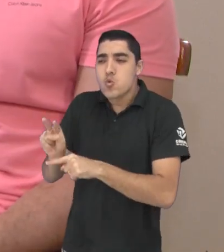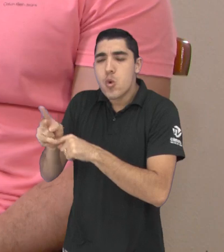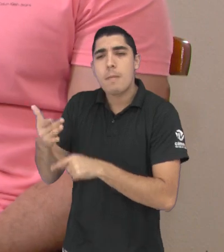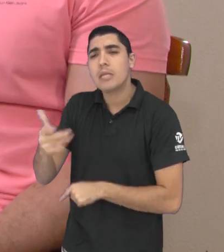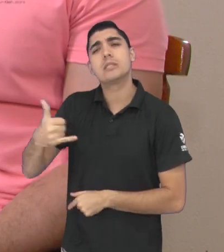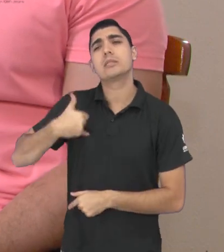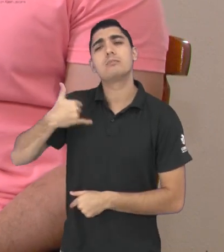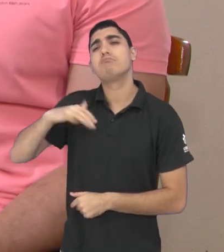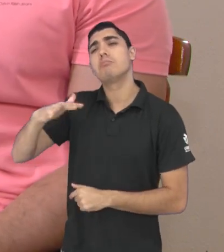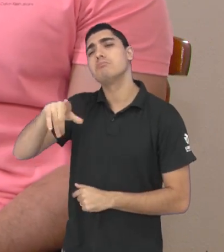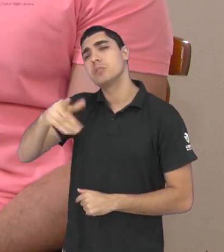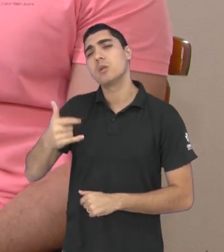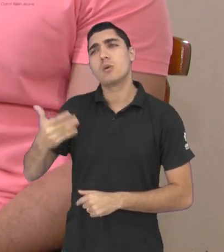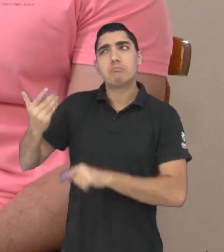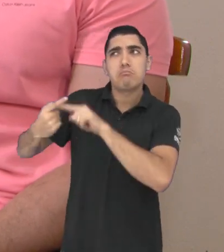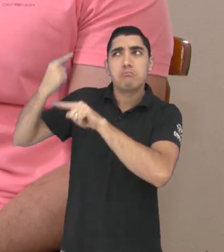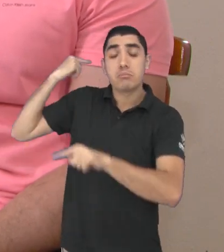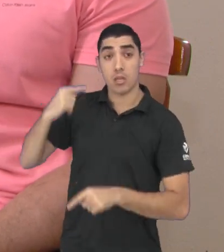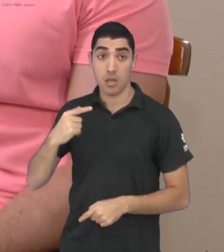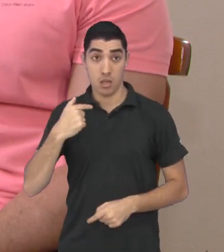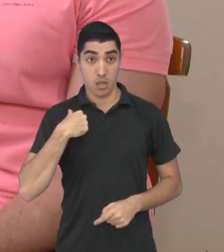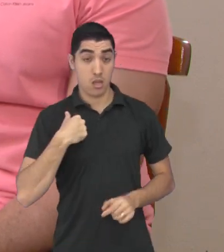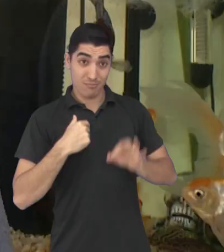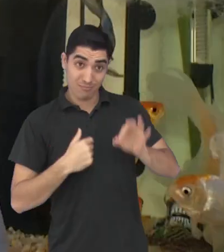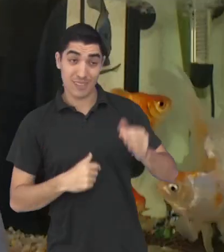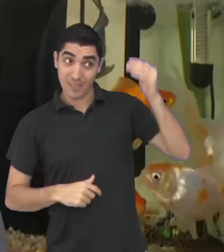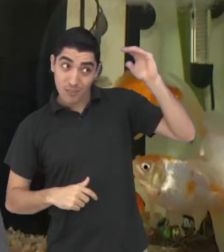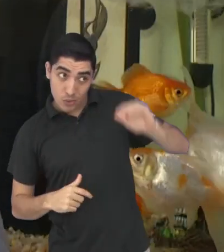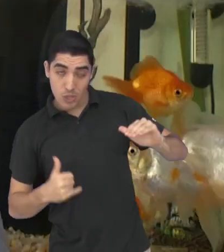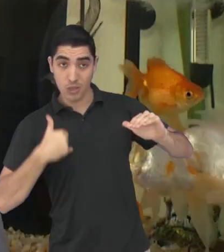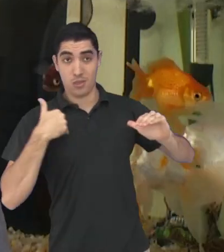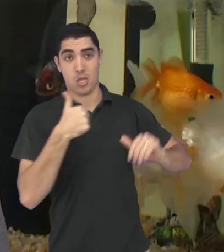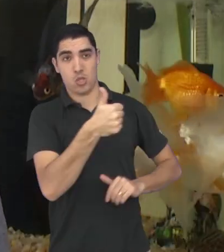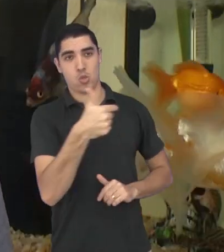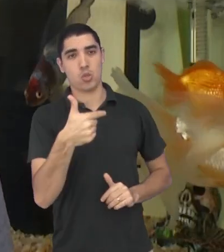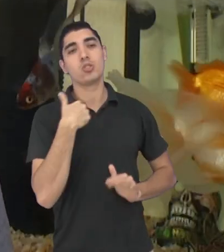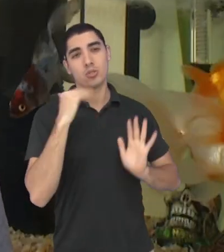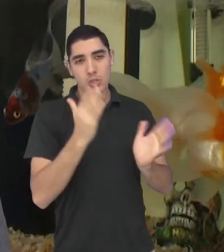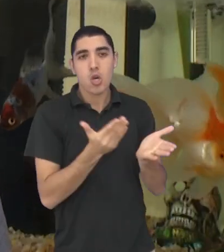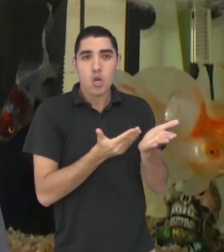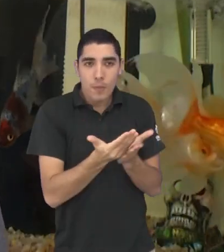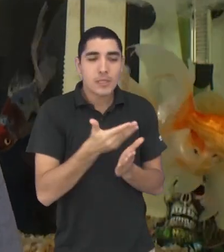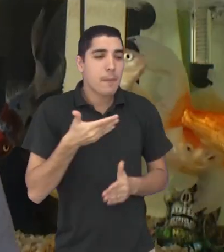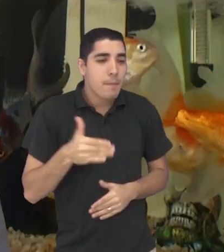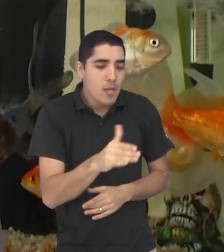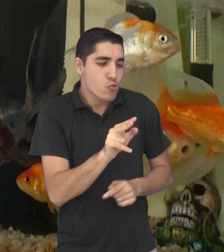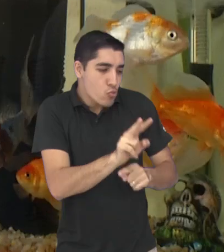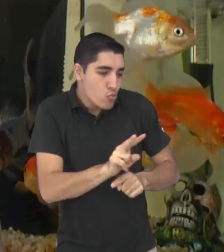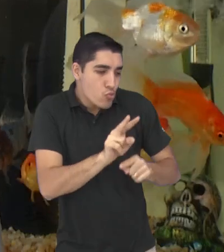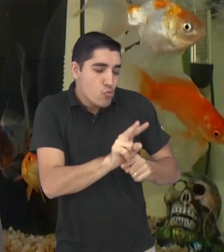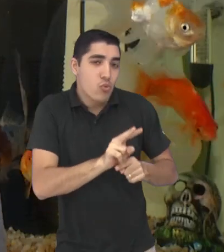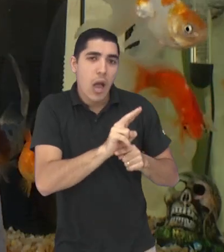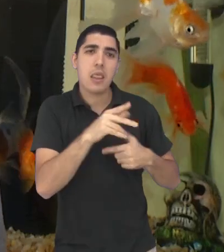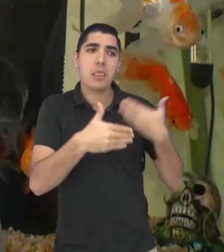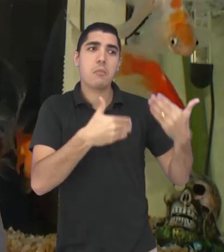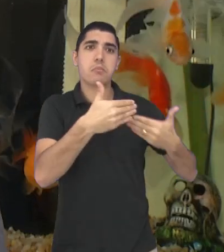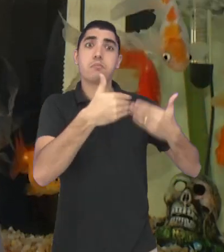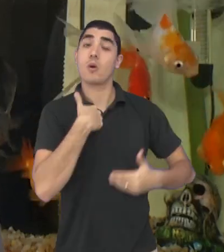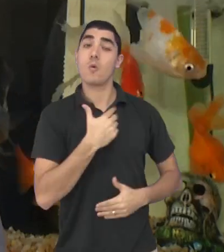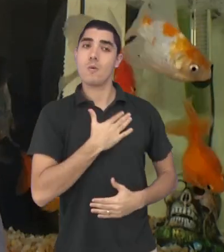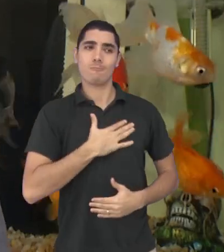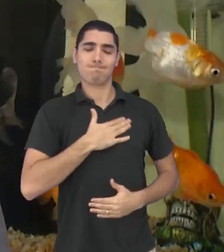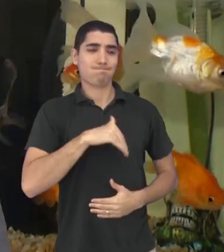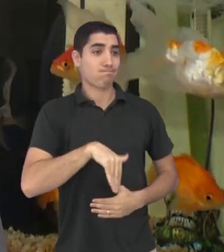em casa com que idade? Olha, na verdade, desde os meus 12 anos que eu tenho aquário. Aí foi